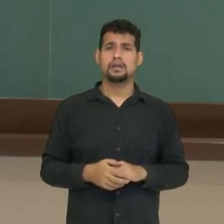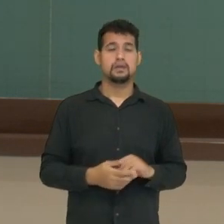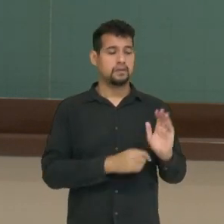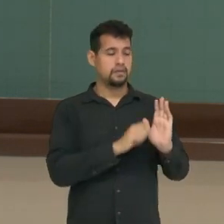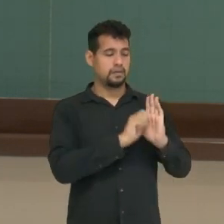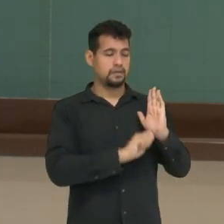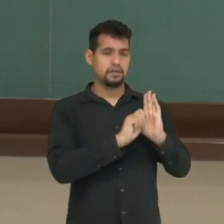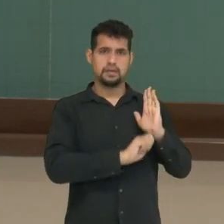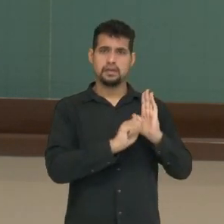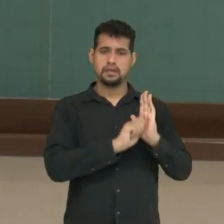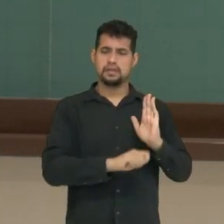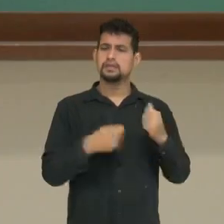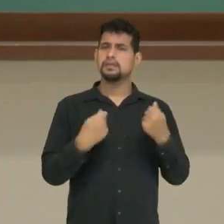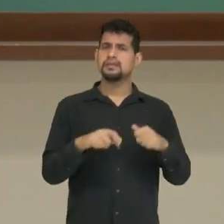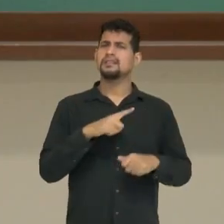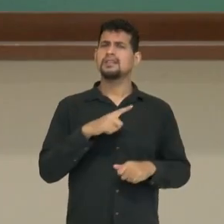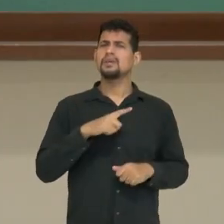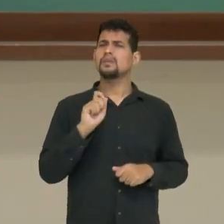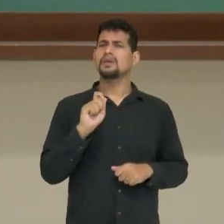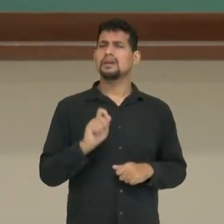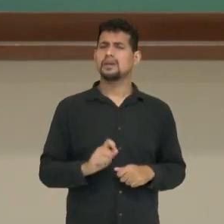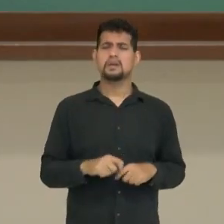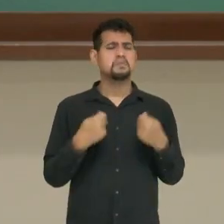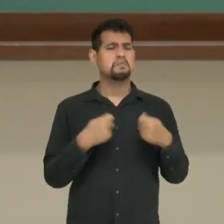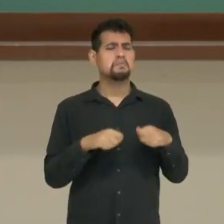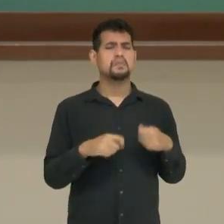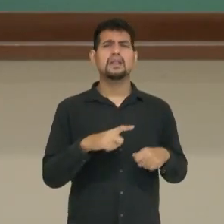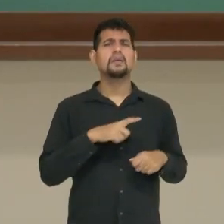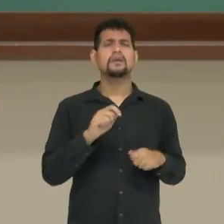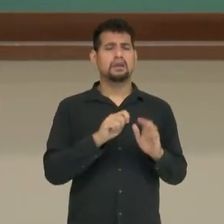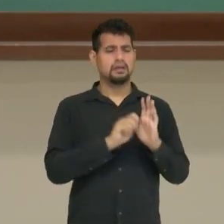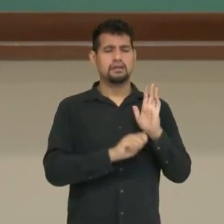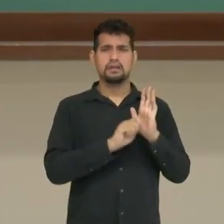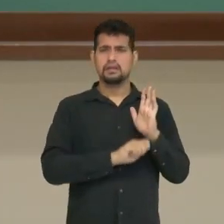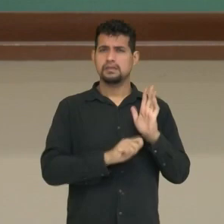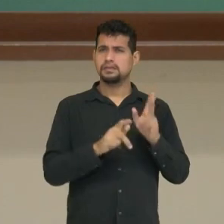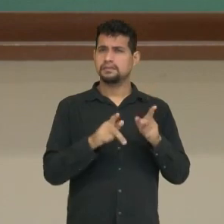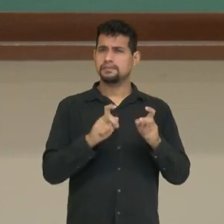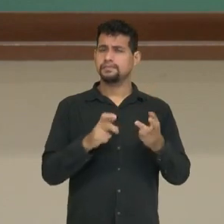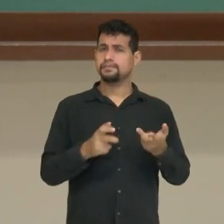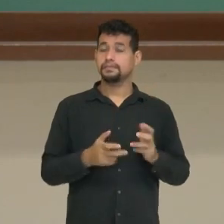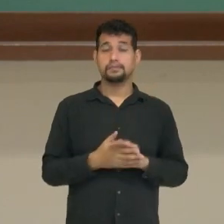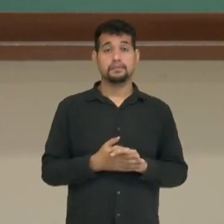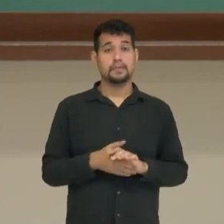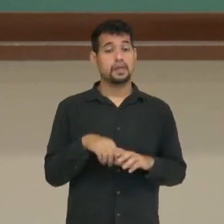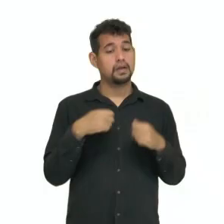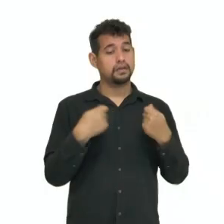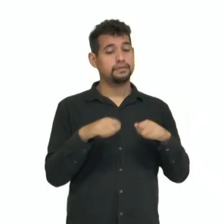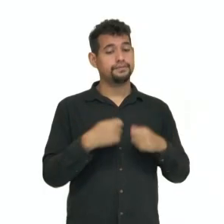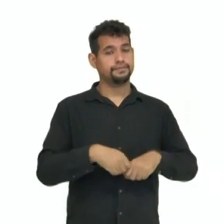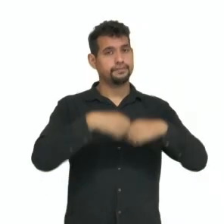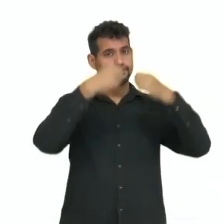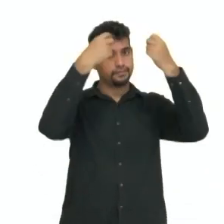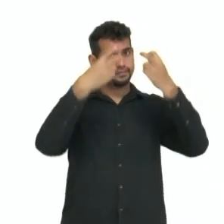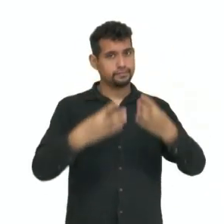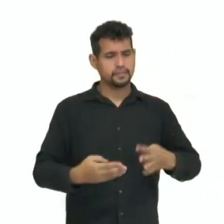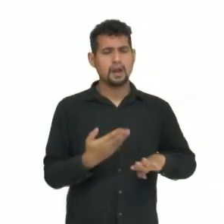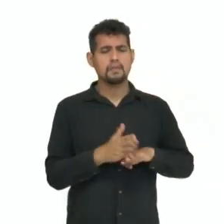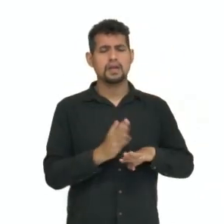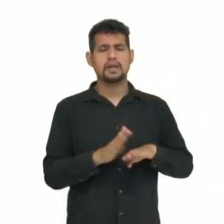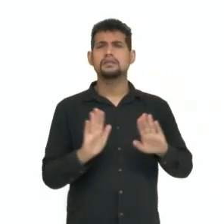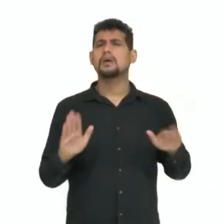texto tem que ter o que então? O que precisa ter esse texto? Vamos aqui, ó. Explicar que prática é